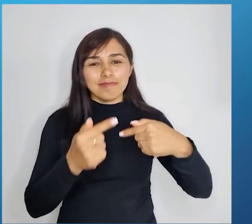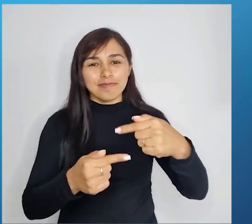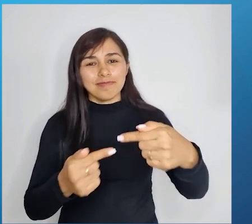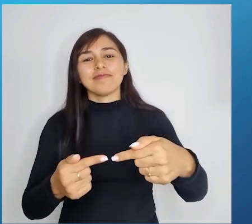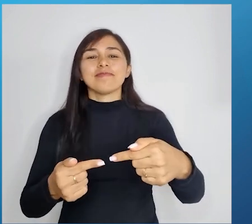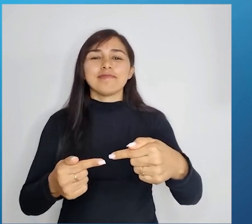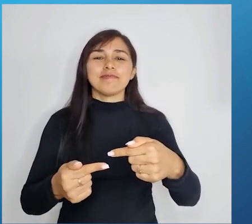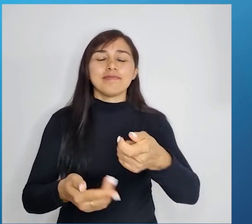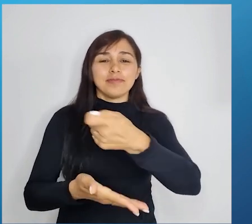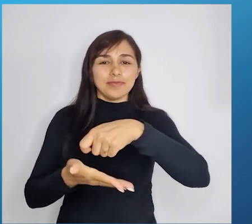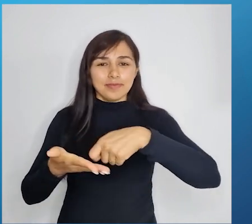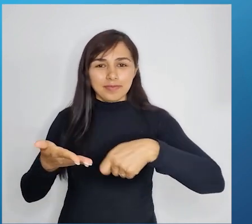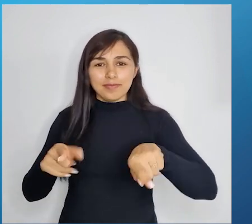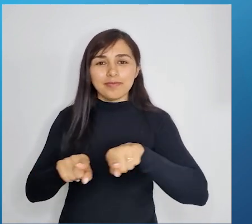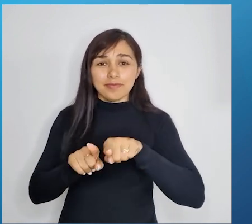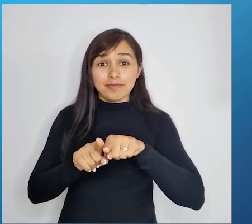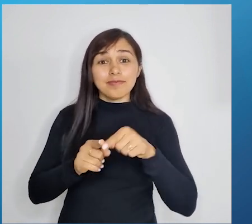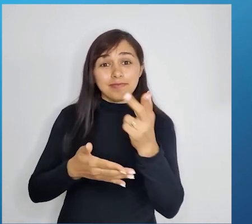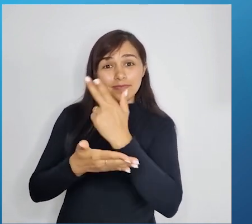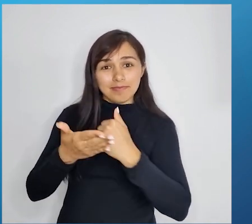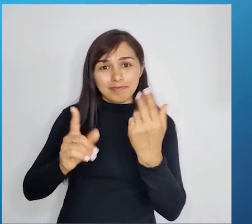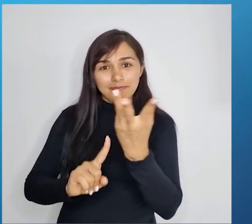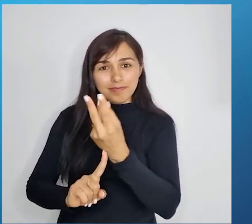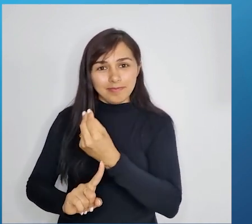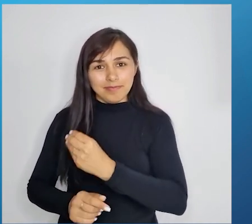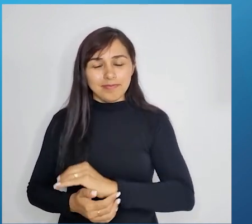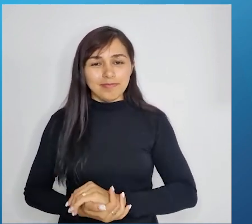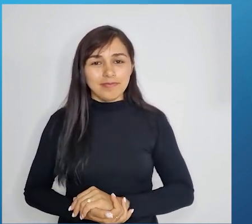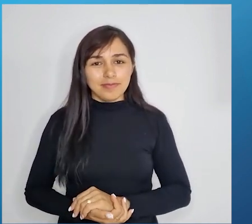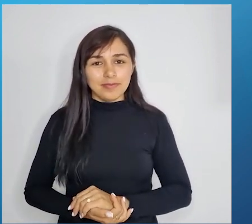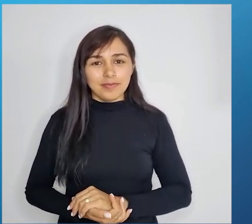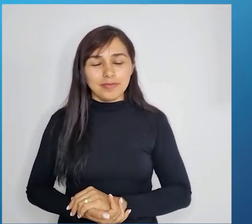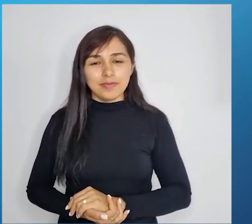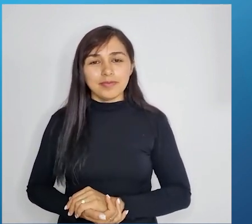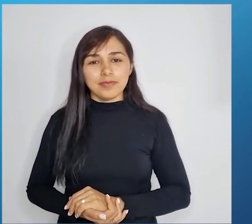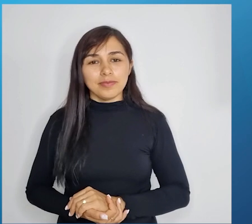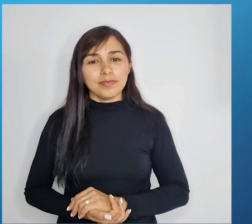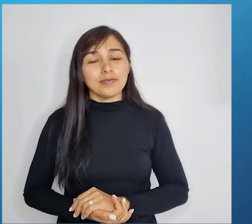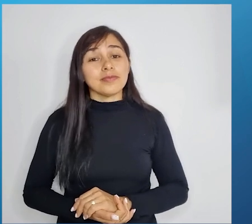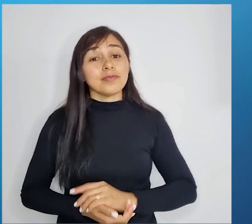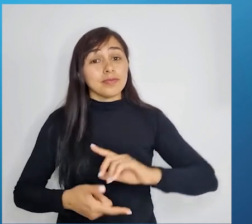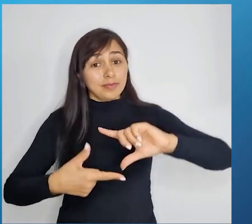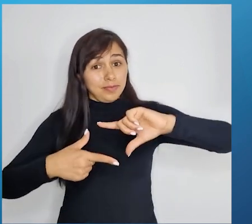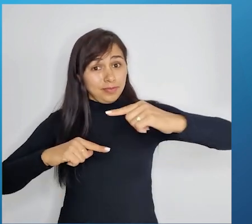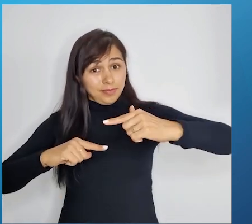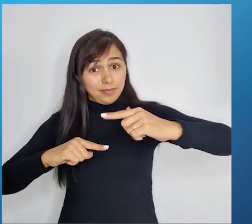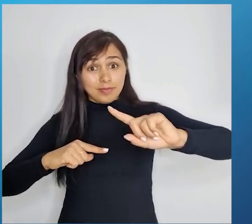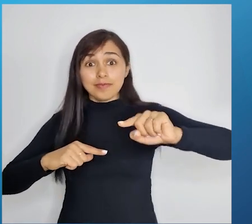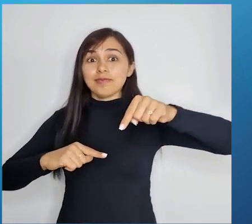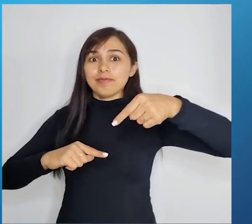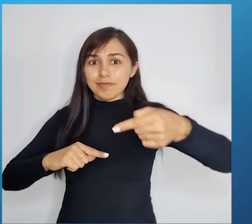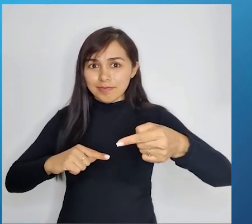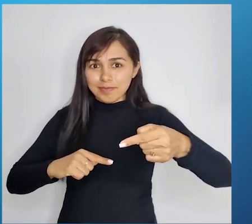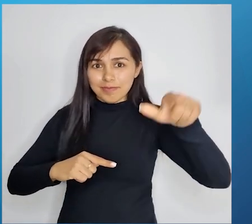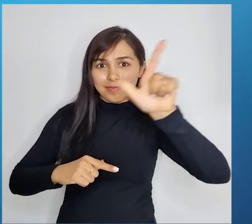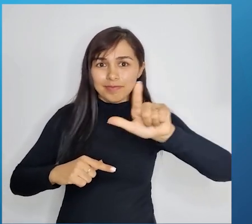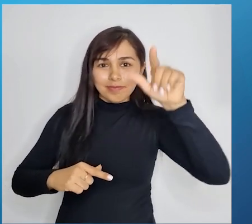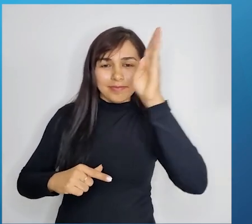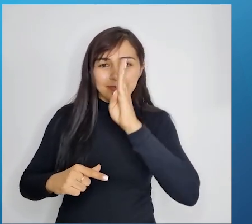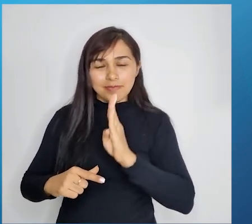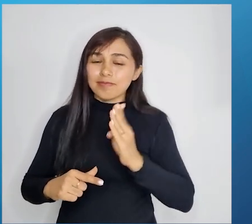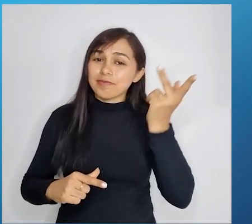influenciar gerações posteriores de escritores e artistas. O pós-modernismo, na